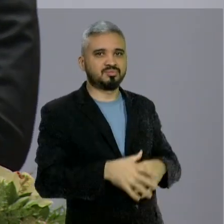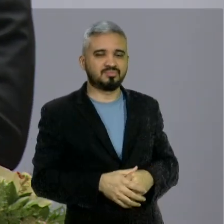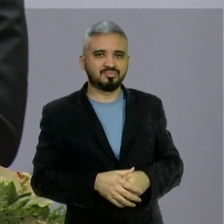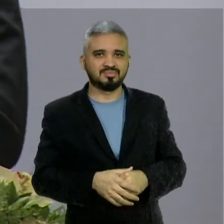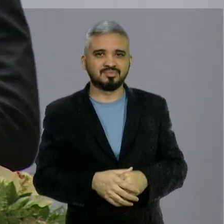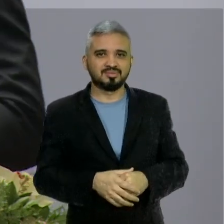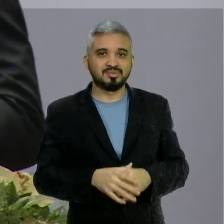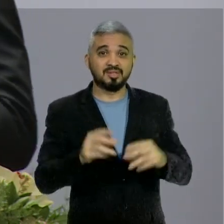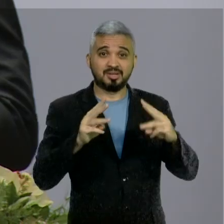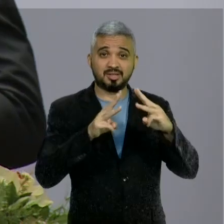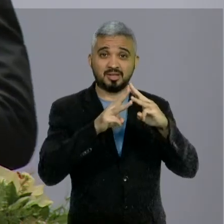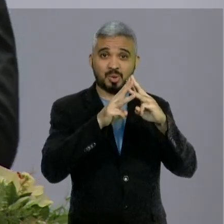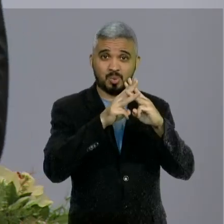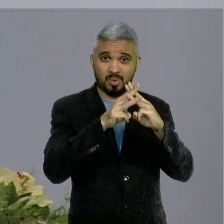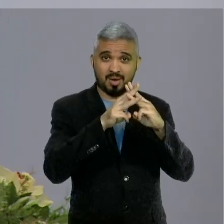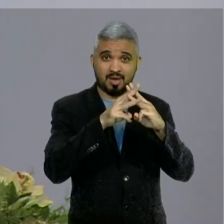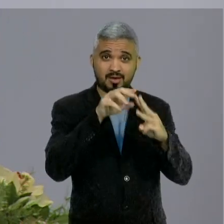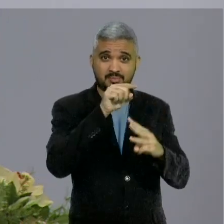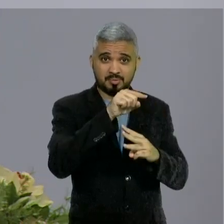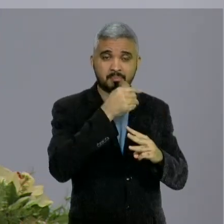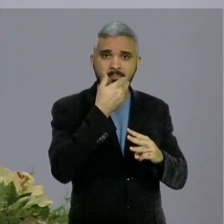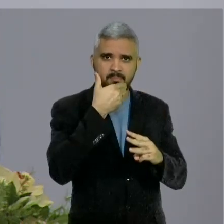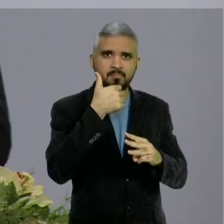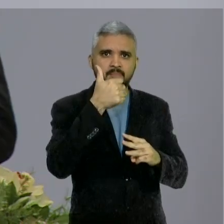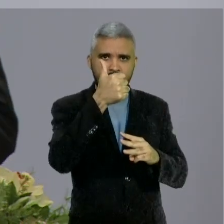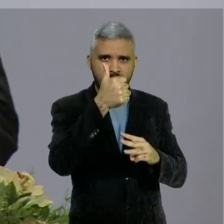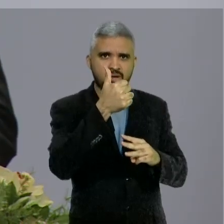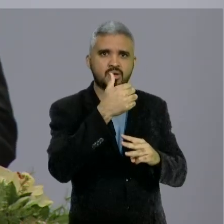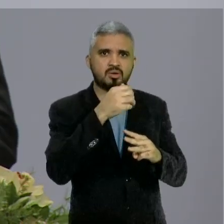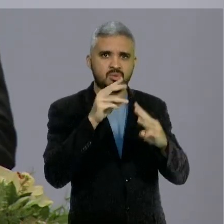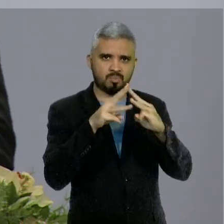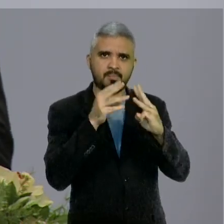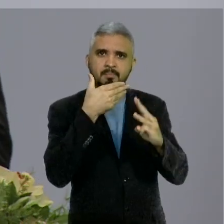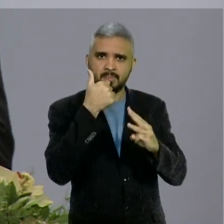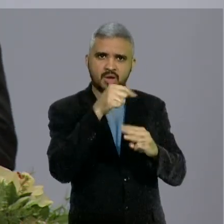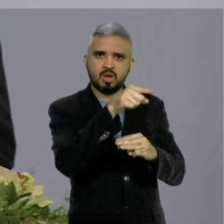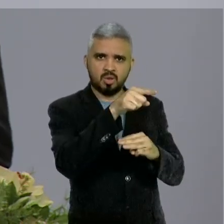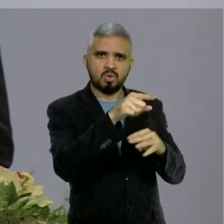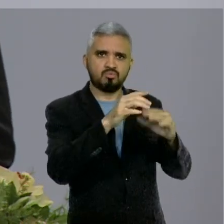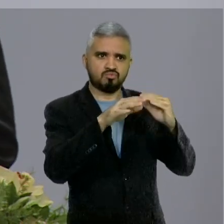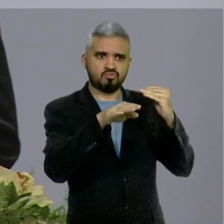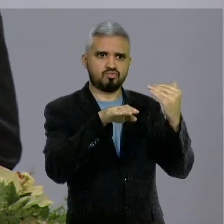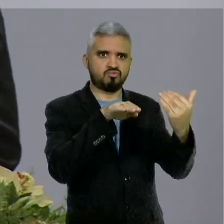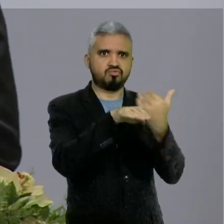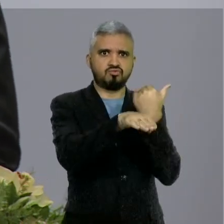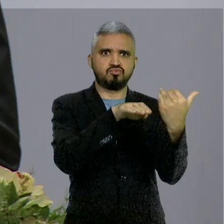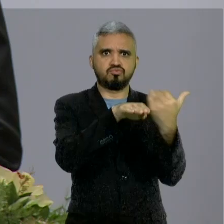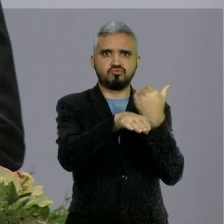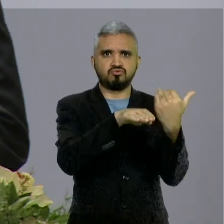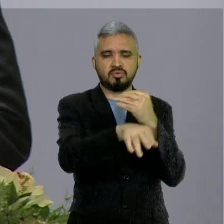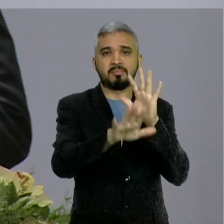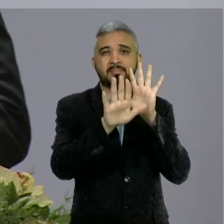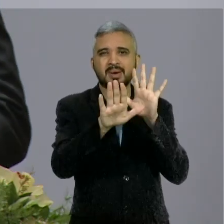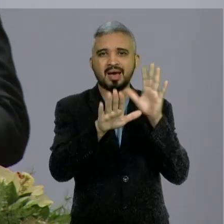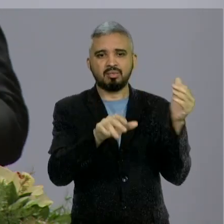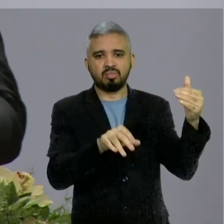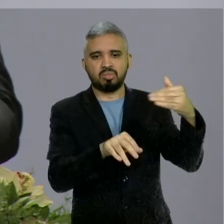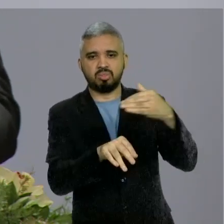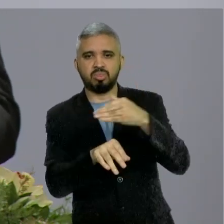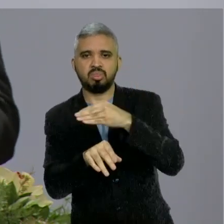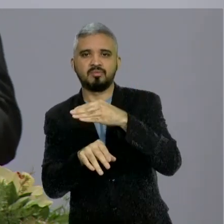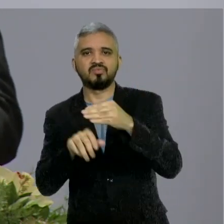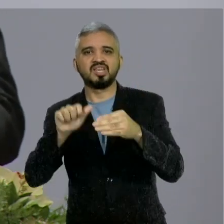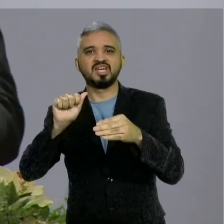Anil chegando ao ponto de precisar intervir numa igreja por quê Porque não tem planejamento de coisa alguma antes de